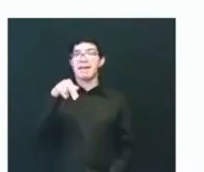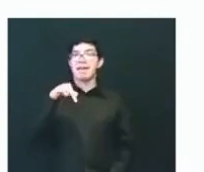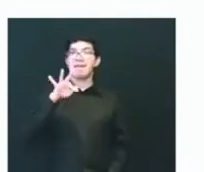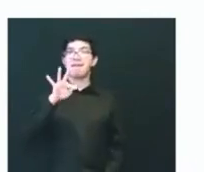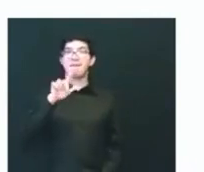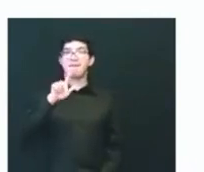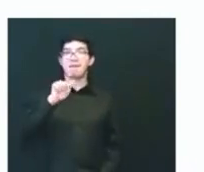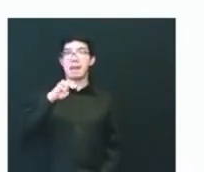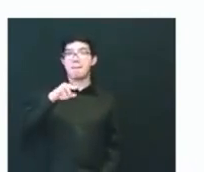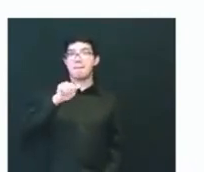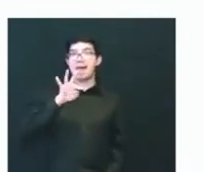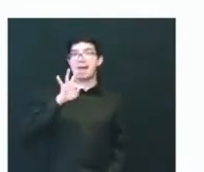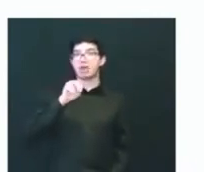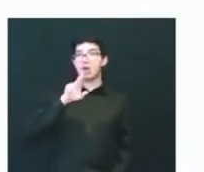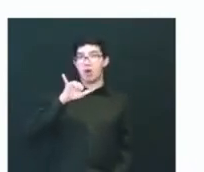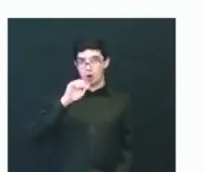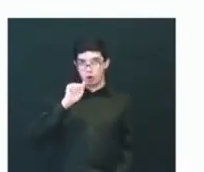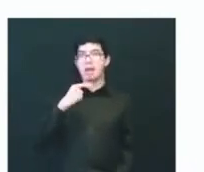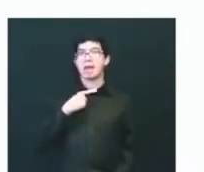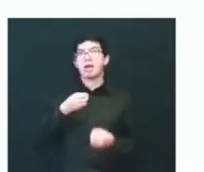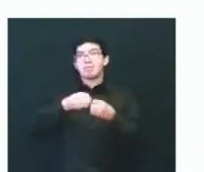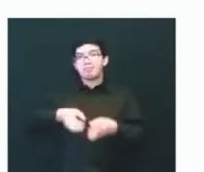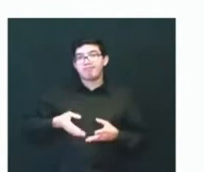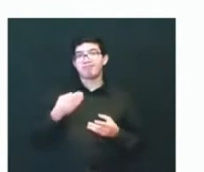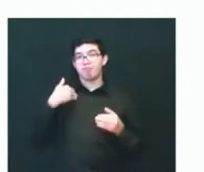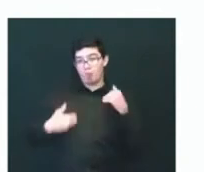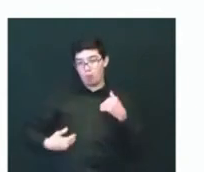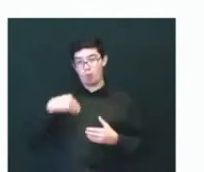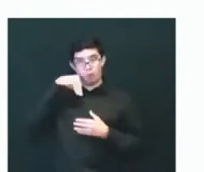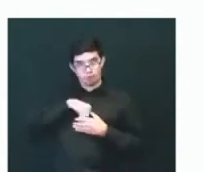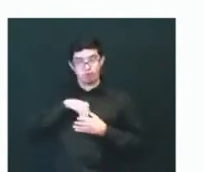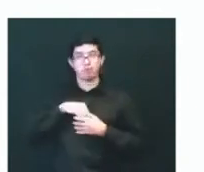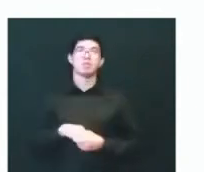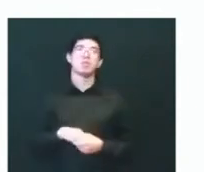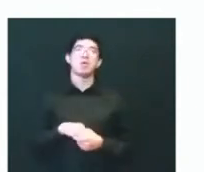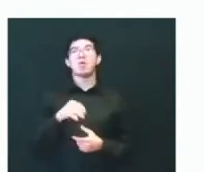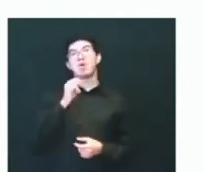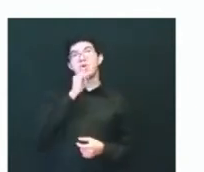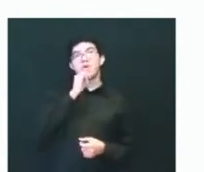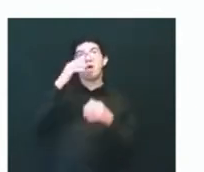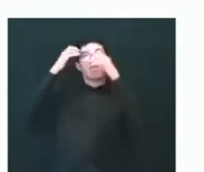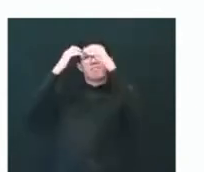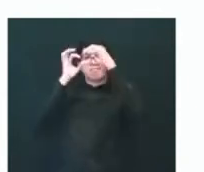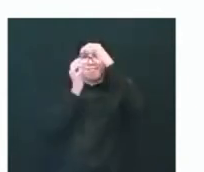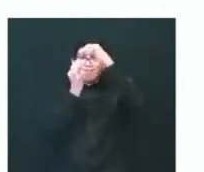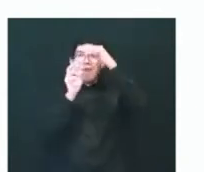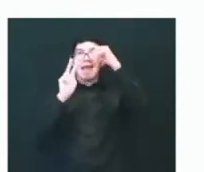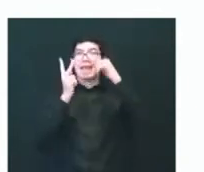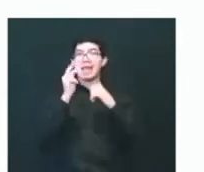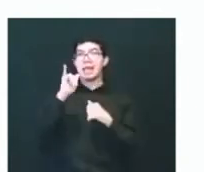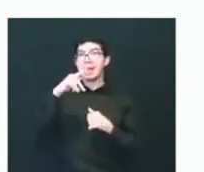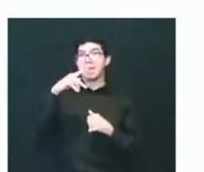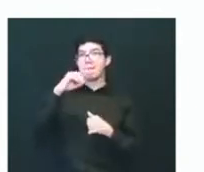nosso corpo. Por exemplo, a gente tem consequências no hipotálamo, que é uma região do nosso cérebro, que